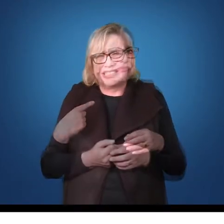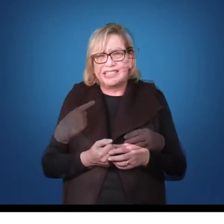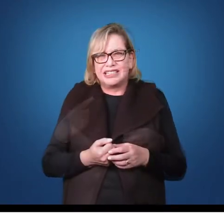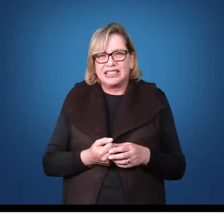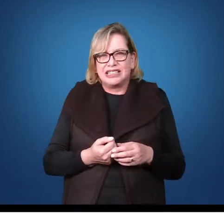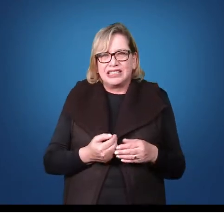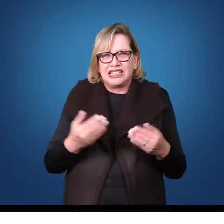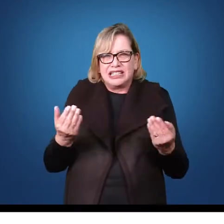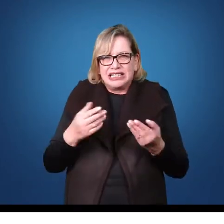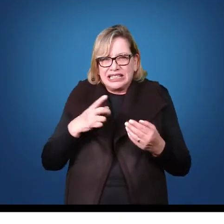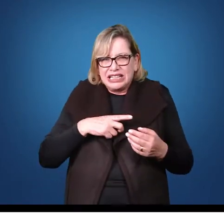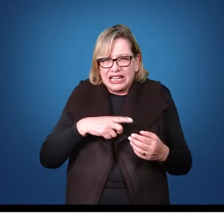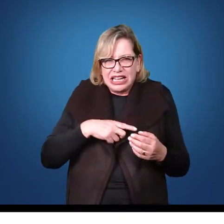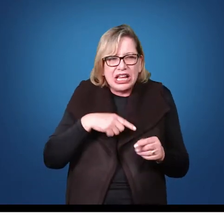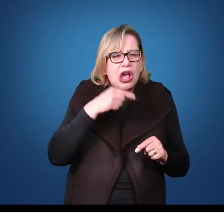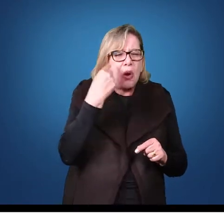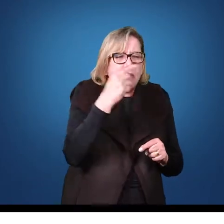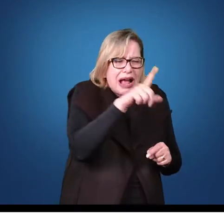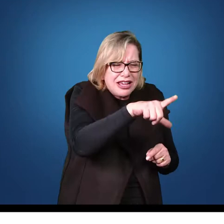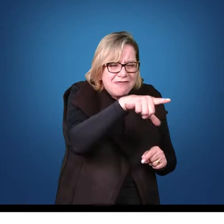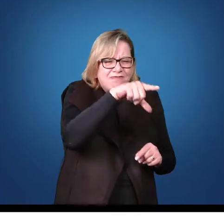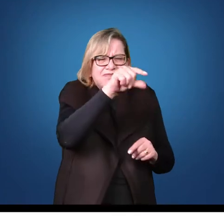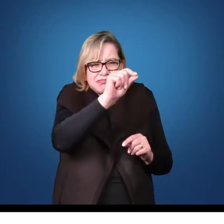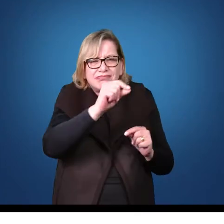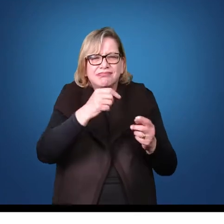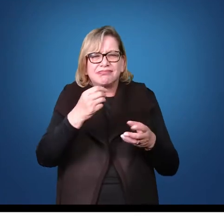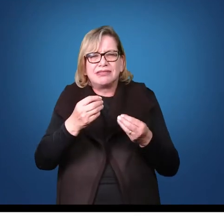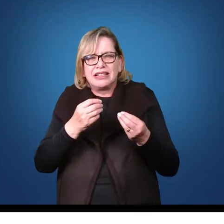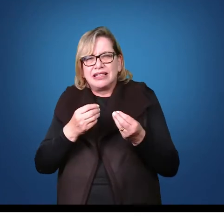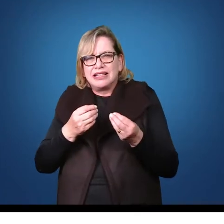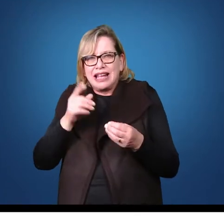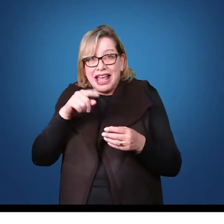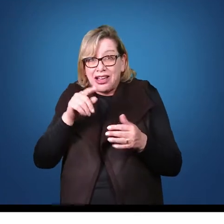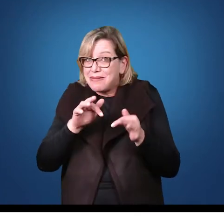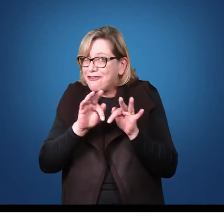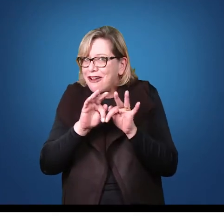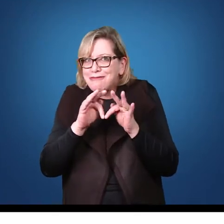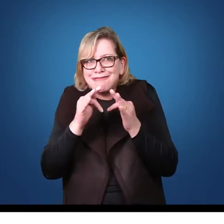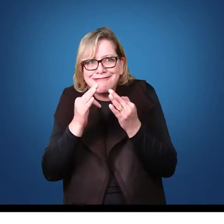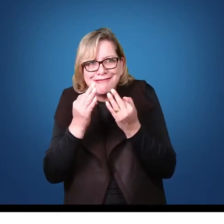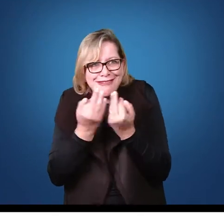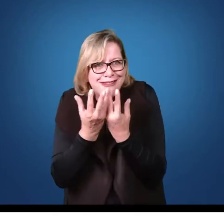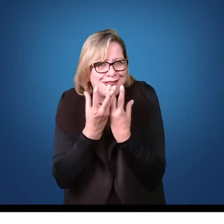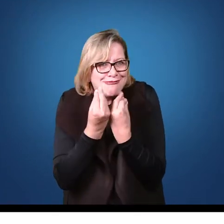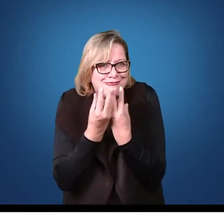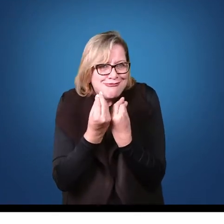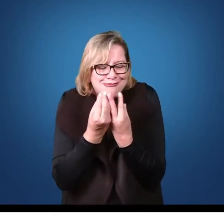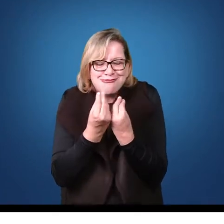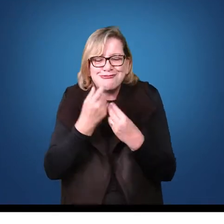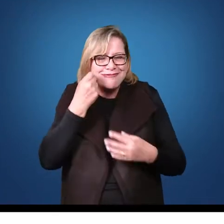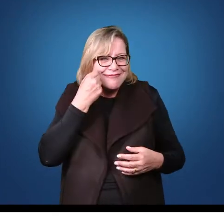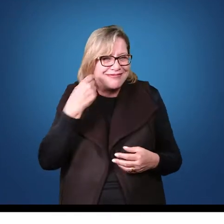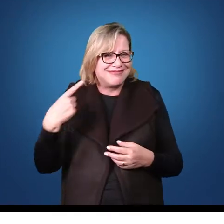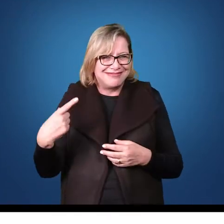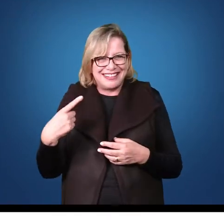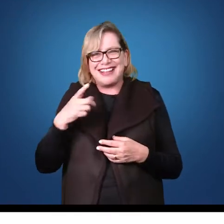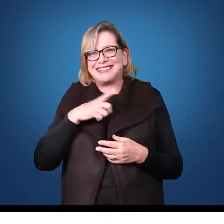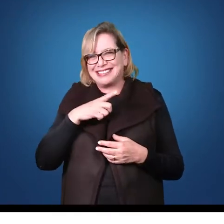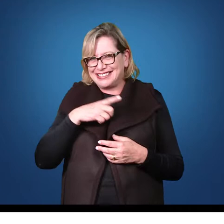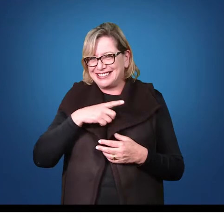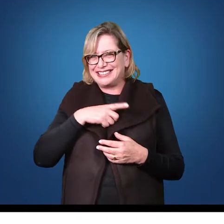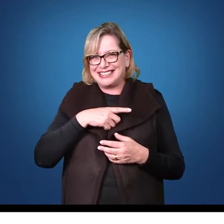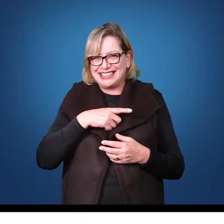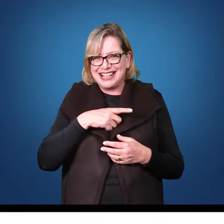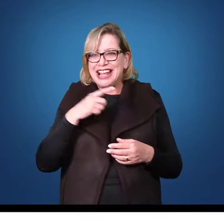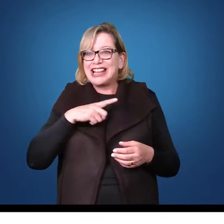Ai, aqui tem mais uma gatinha. É uma família imensa de gatos. Ah, aqui tem